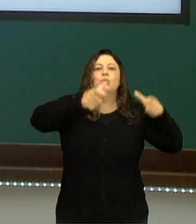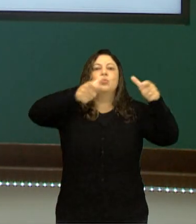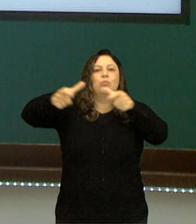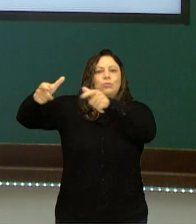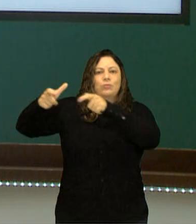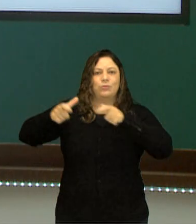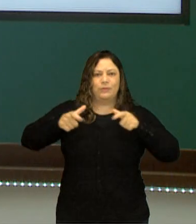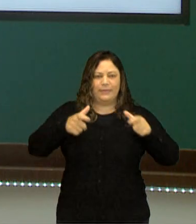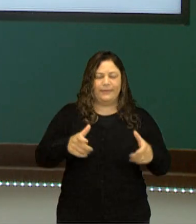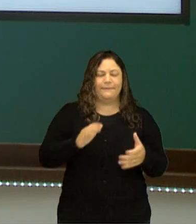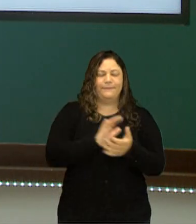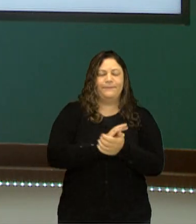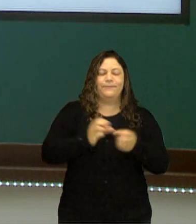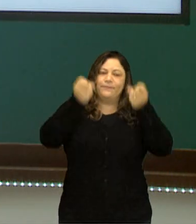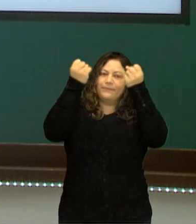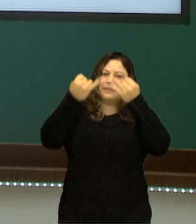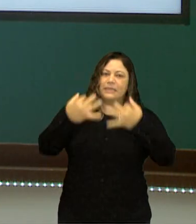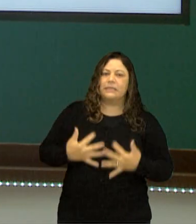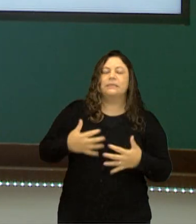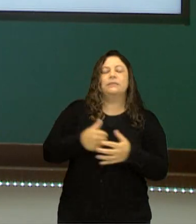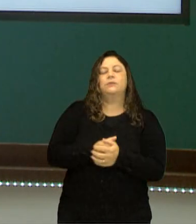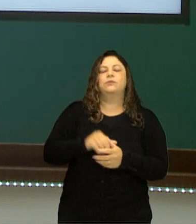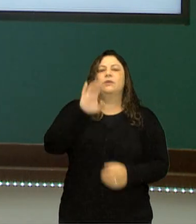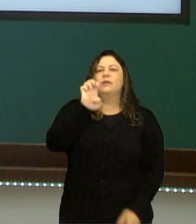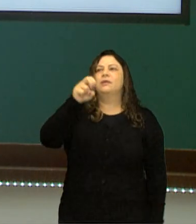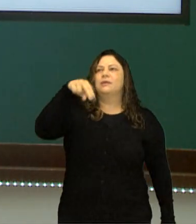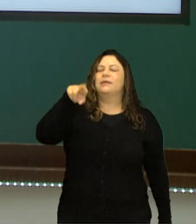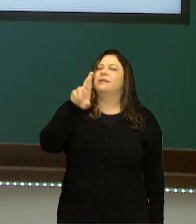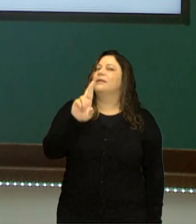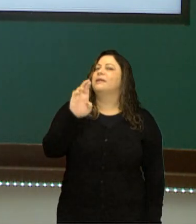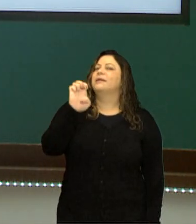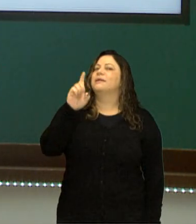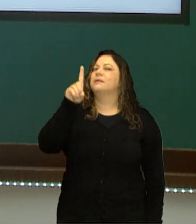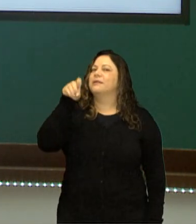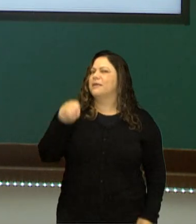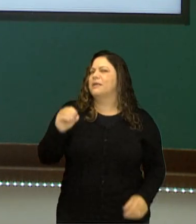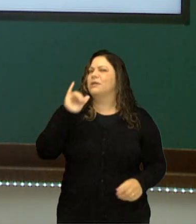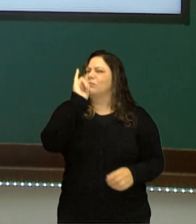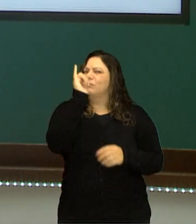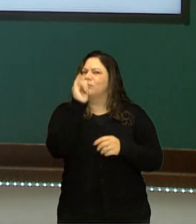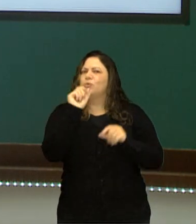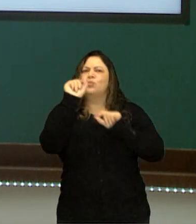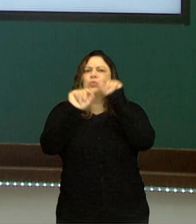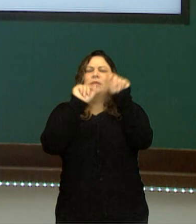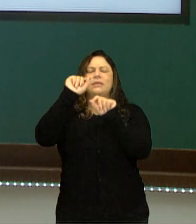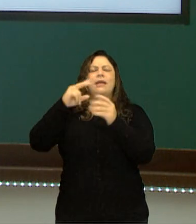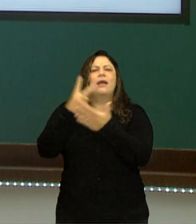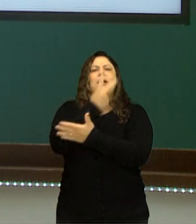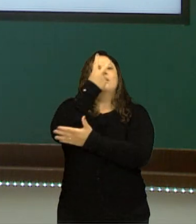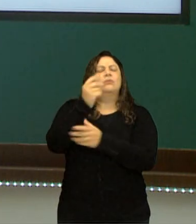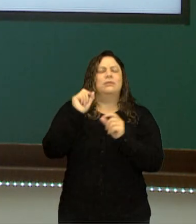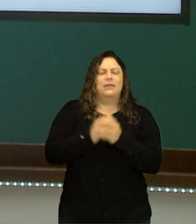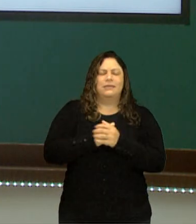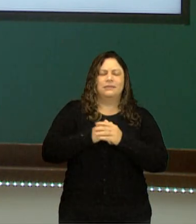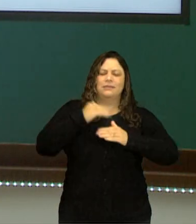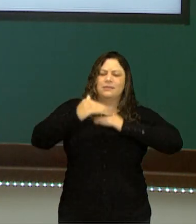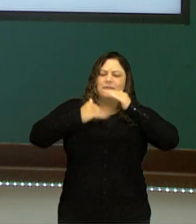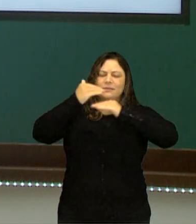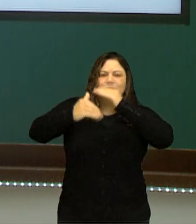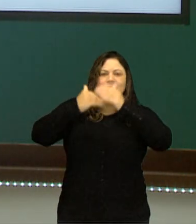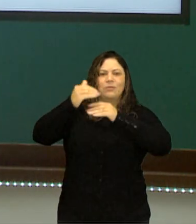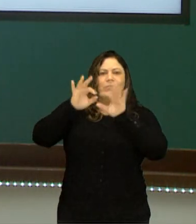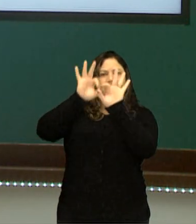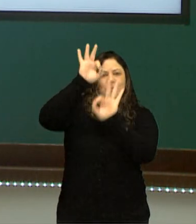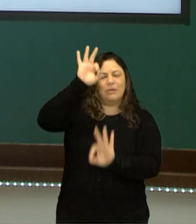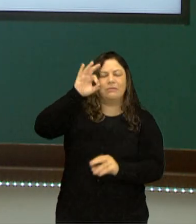Falando sobre o enredo, o que acontece em um enredo de um conto? Nós temos introdução, desenvolvimento e conclusão, como qualquer